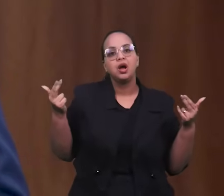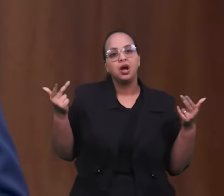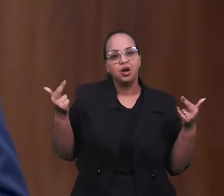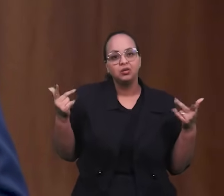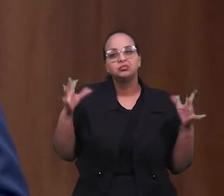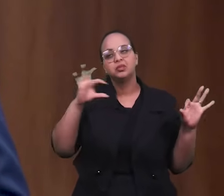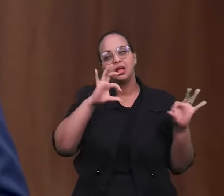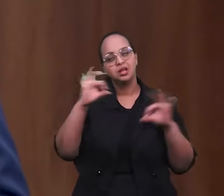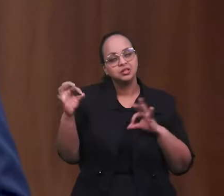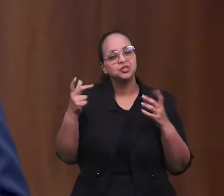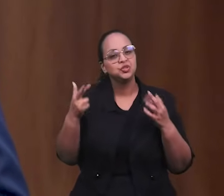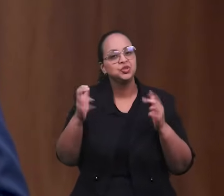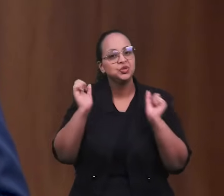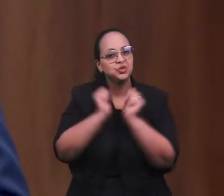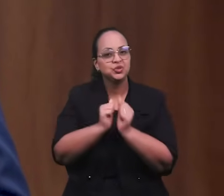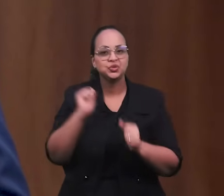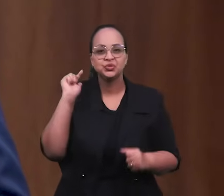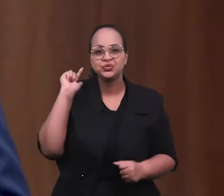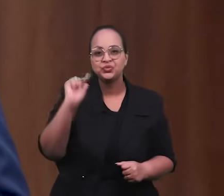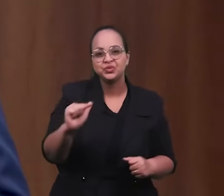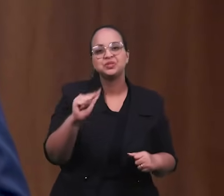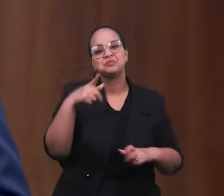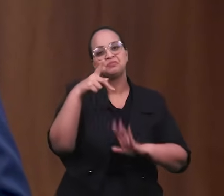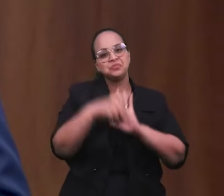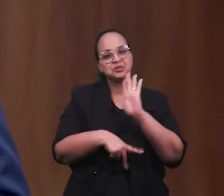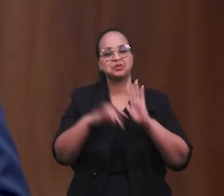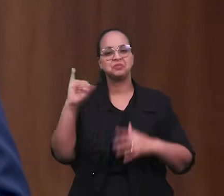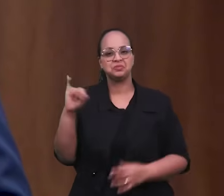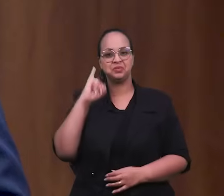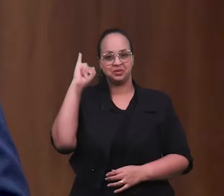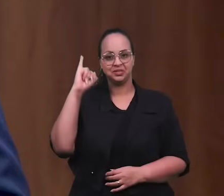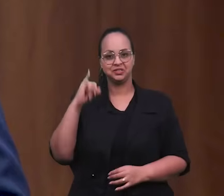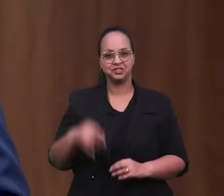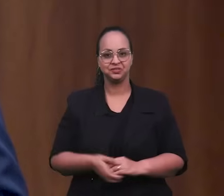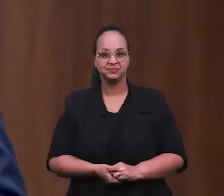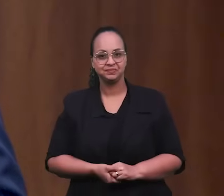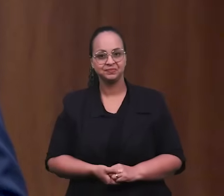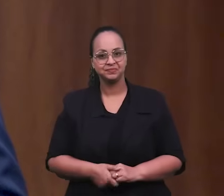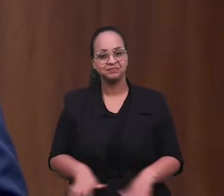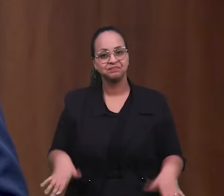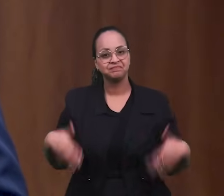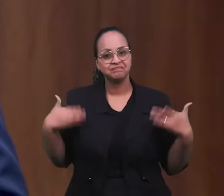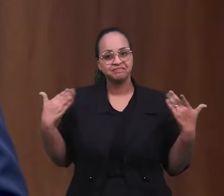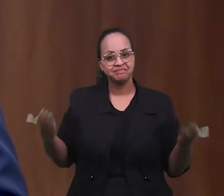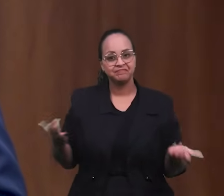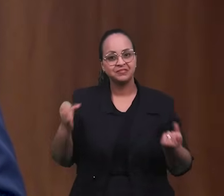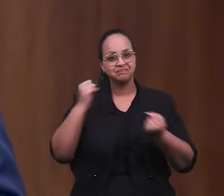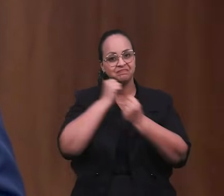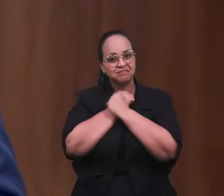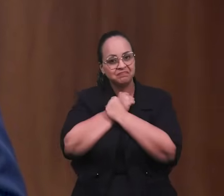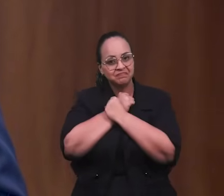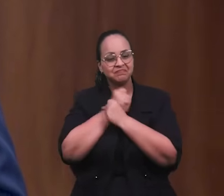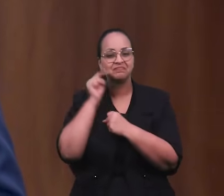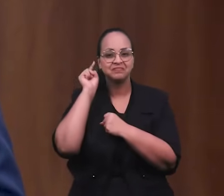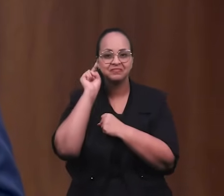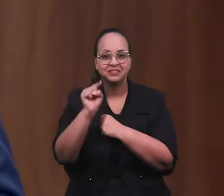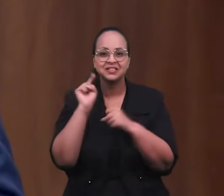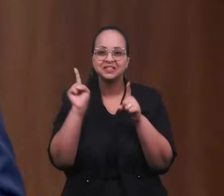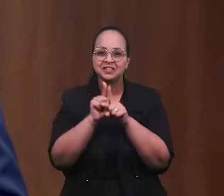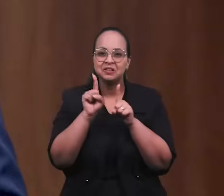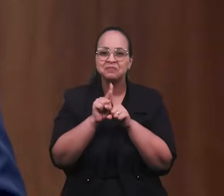estar assistindo a esse programa tão importante e especial. Nós queremos aqui deixar o nosso abraço e